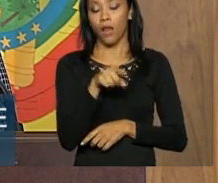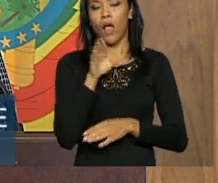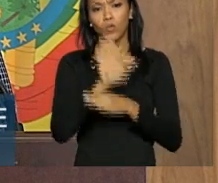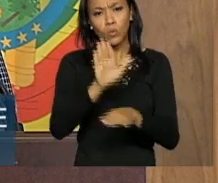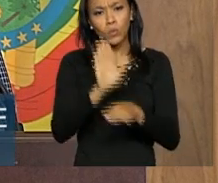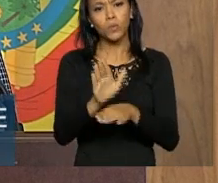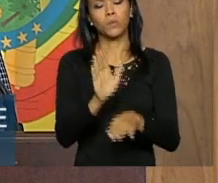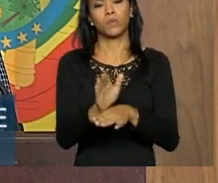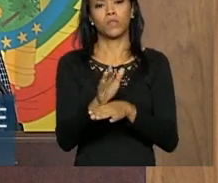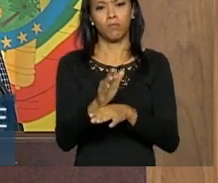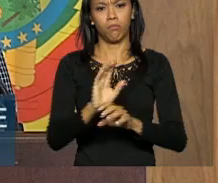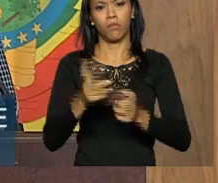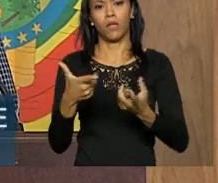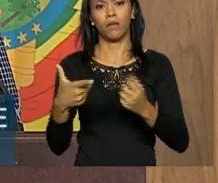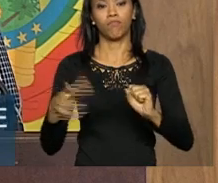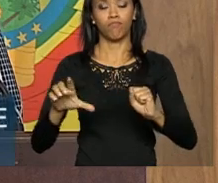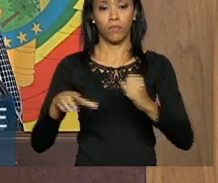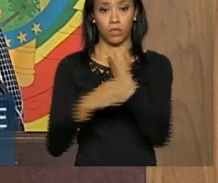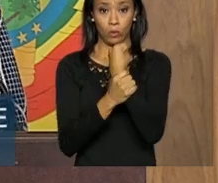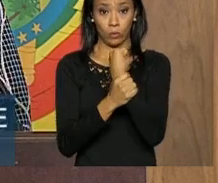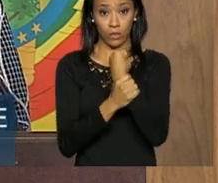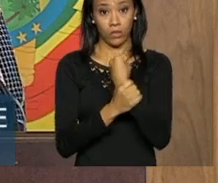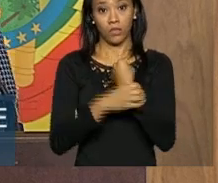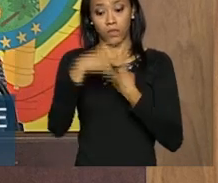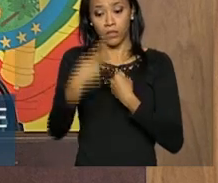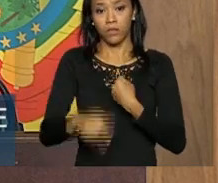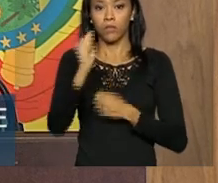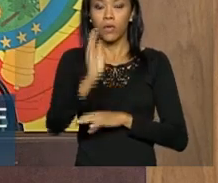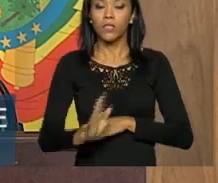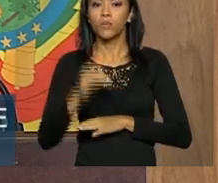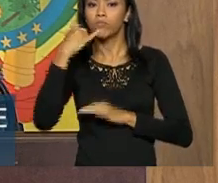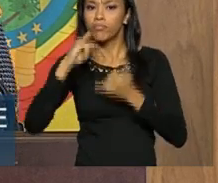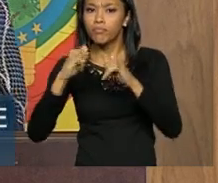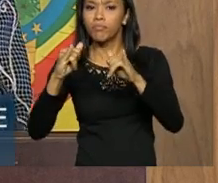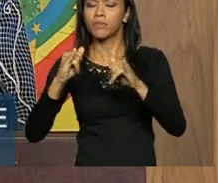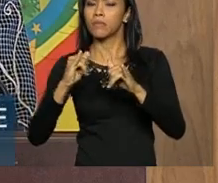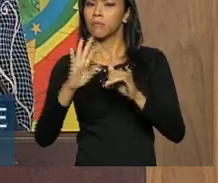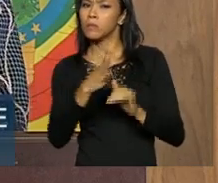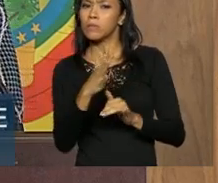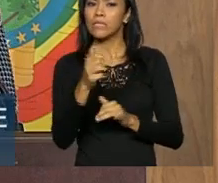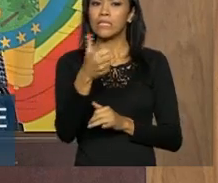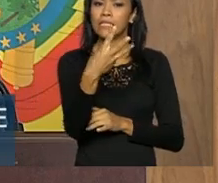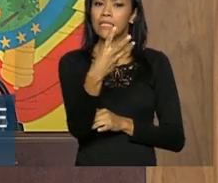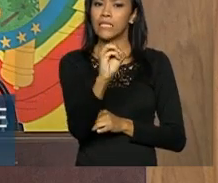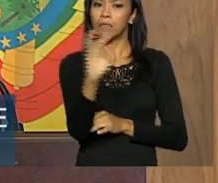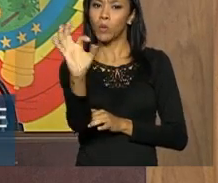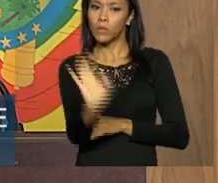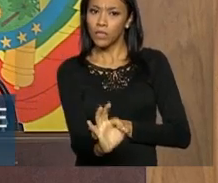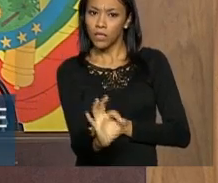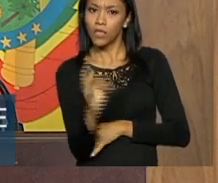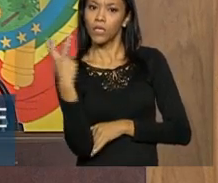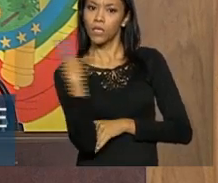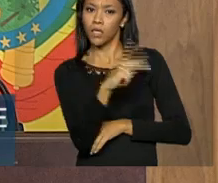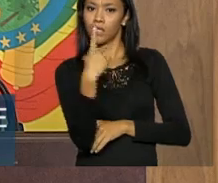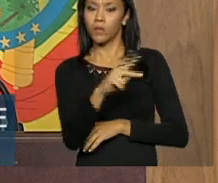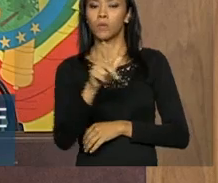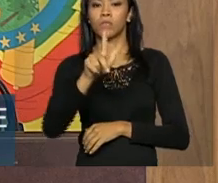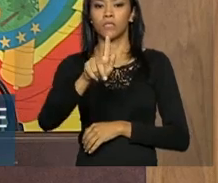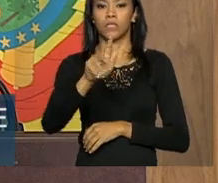estabilidade energética do Brasil, com cerca de 30% da oferta de gás